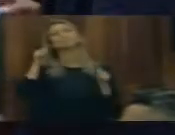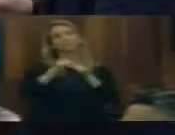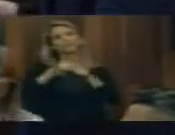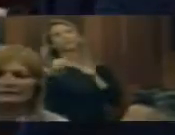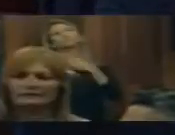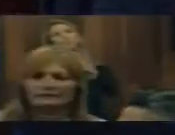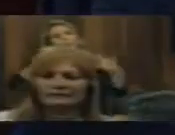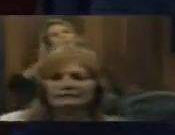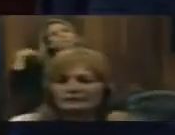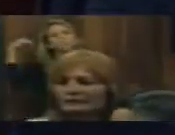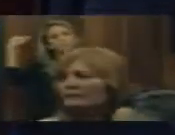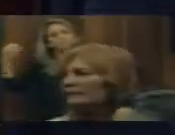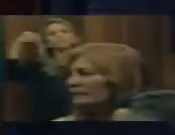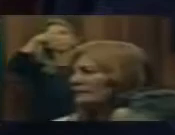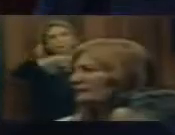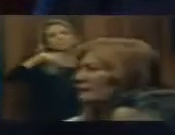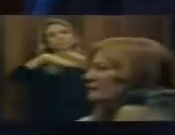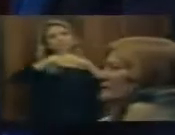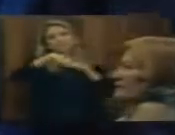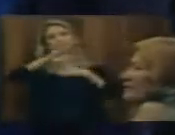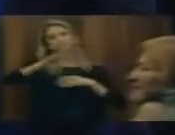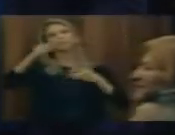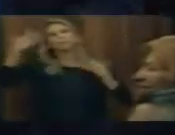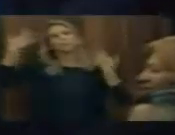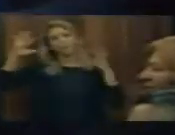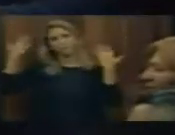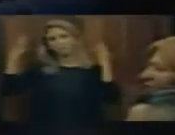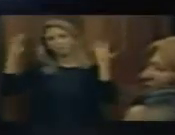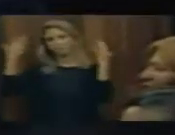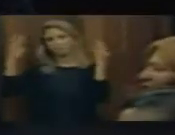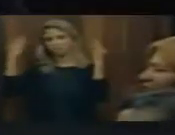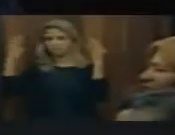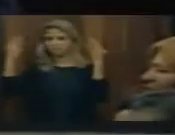presente moção de aplausos. Parabéns.